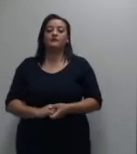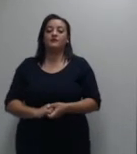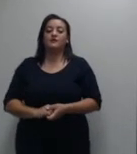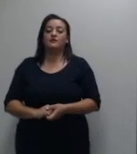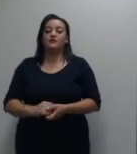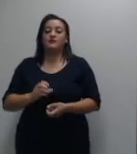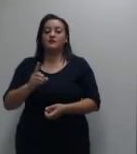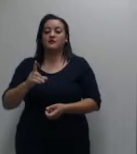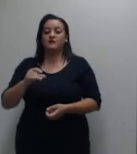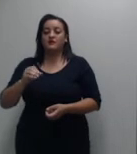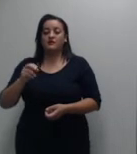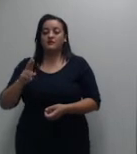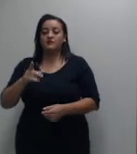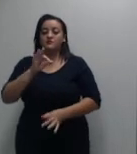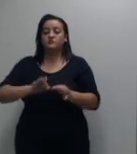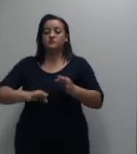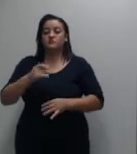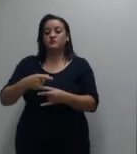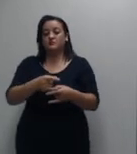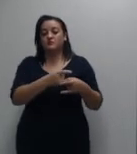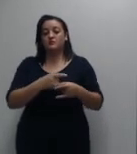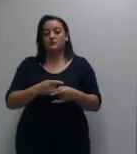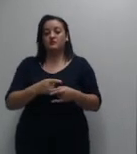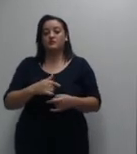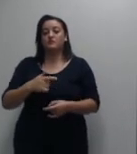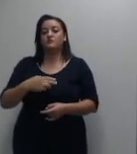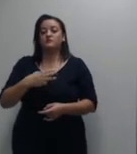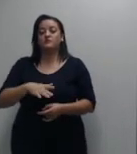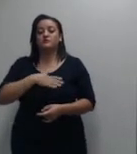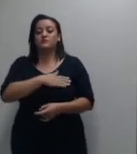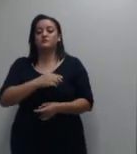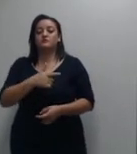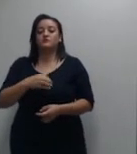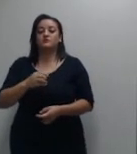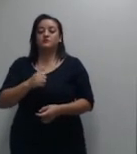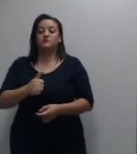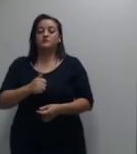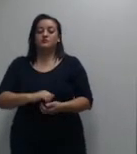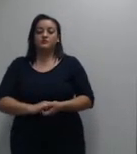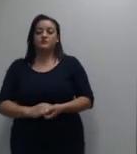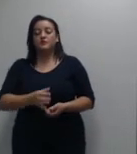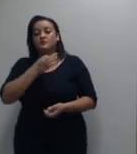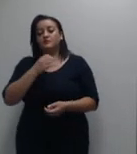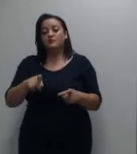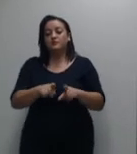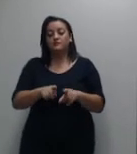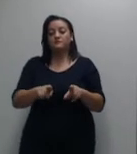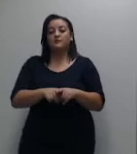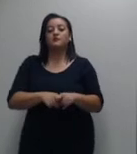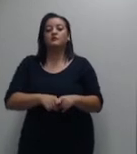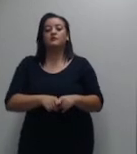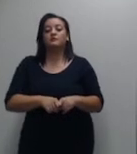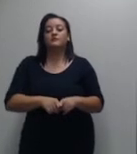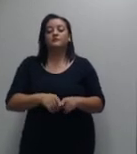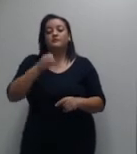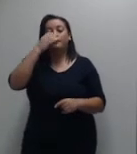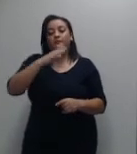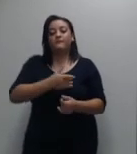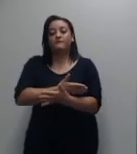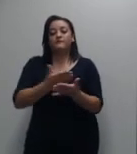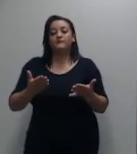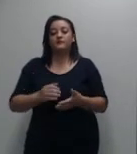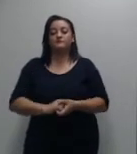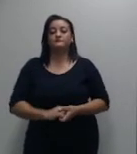da Justiça eletrônica em três de agosto 2005 eu sinto aí Para conhecimento do Fluminense pa